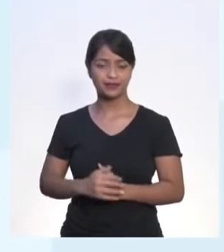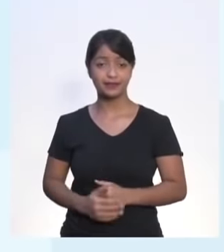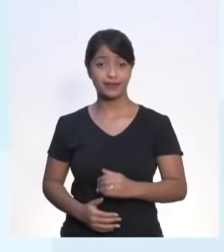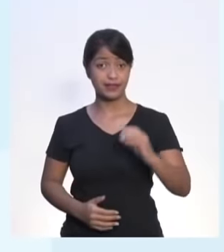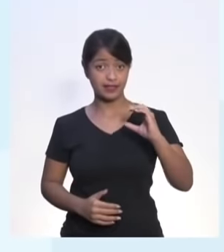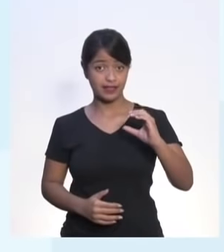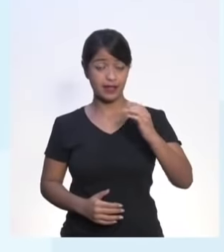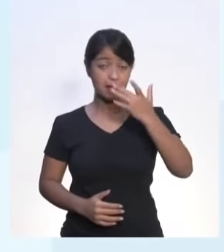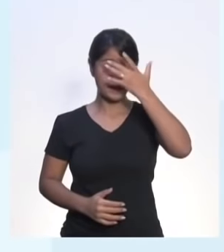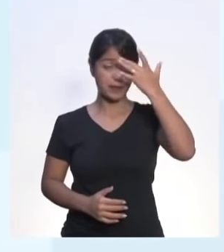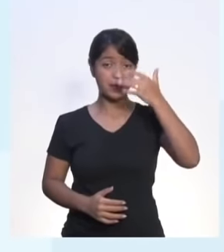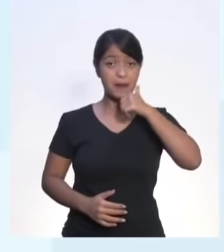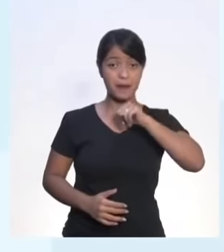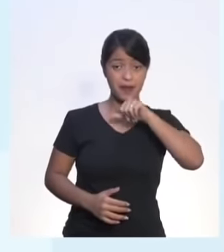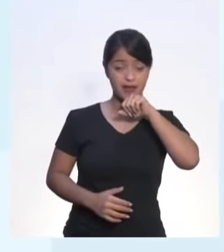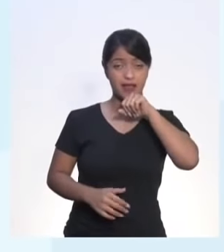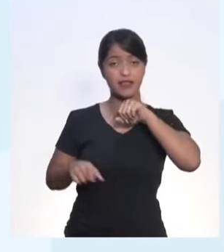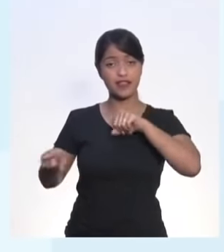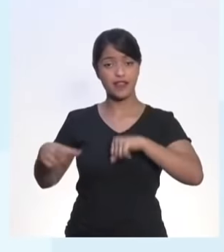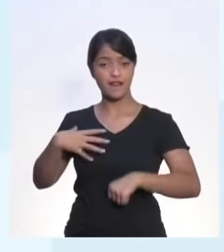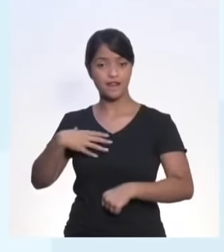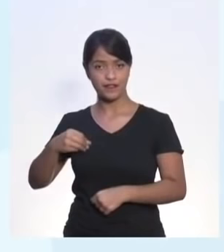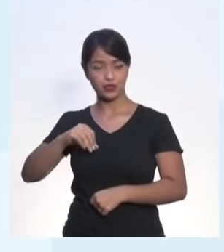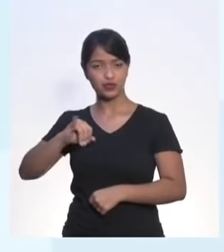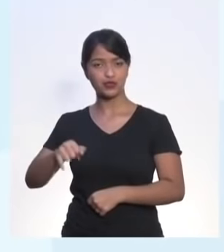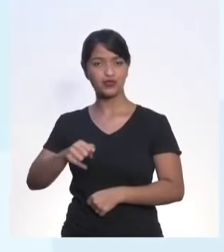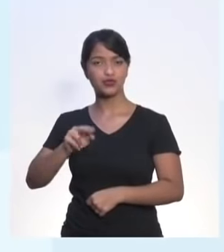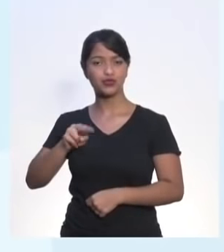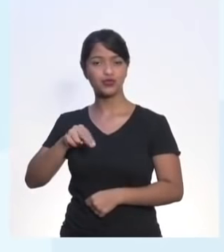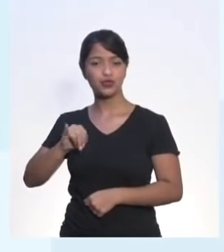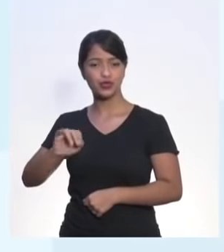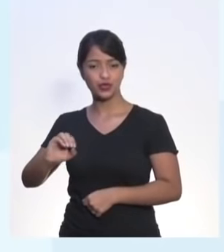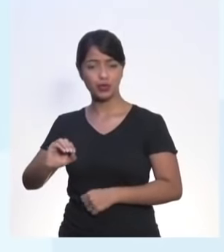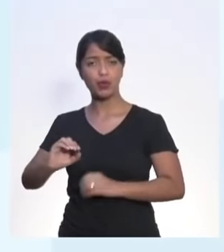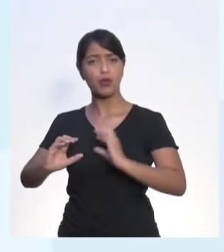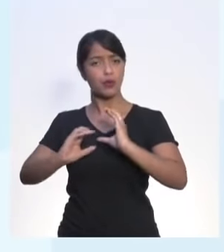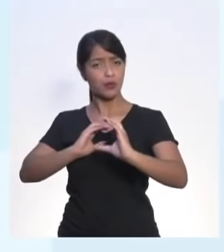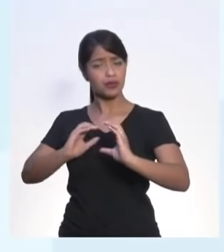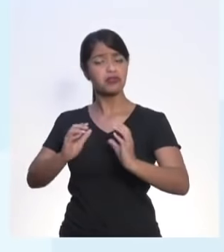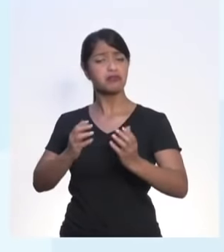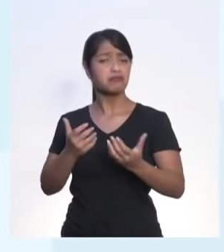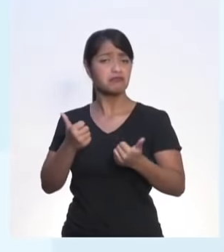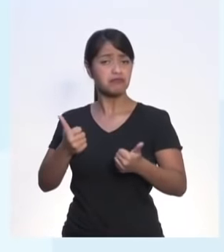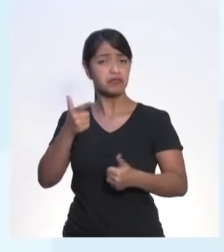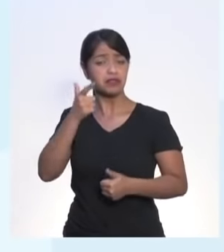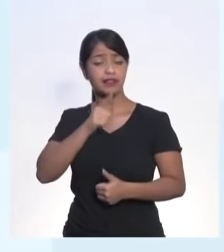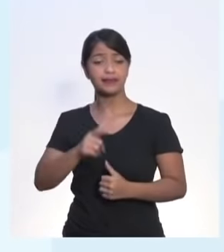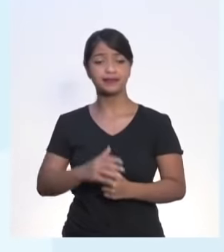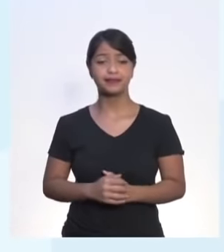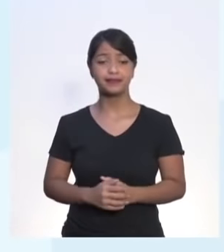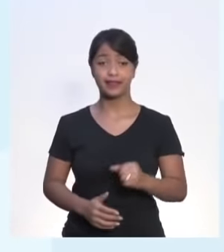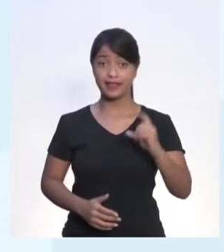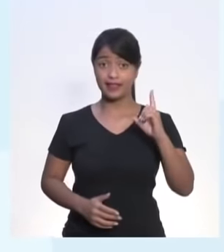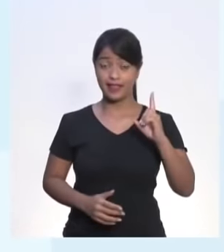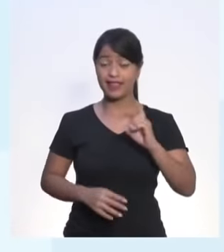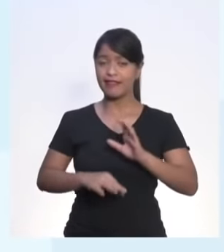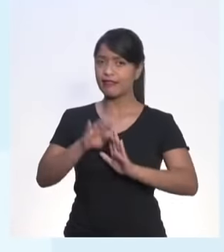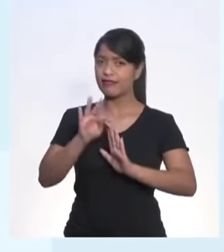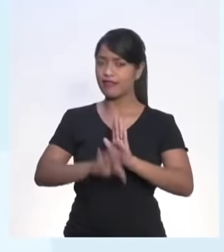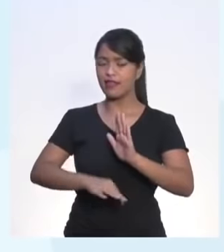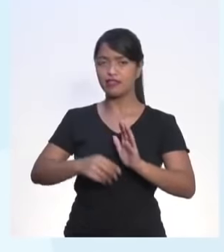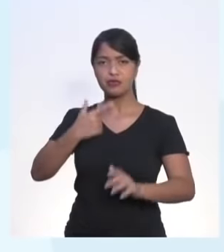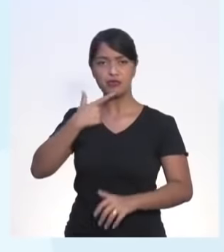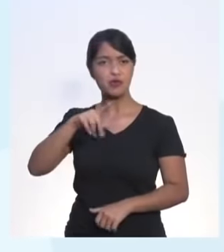e Júnior, ou Júnior, como a gente fala lá, se comunicam de modo eficiente. E D, o texto não pertence à língua